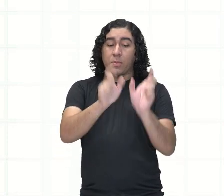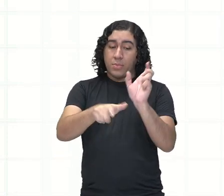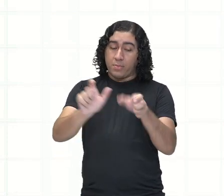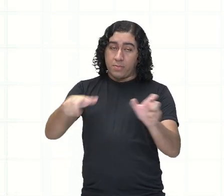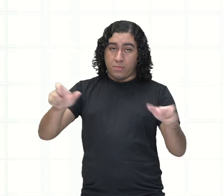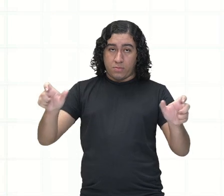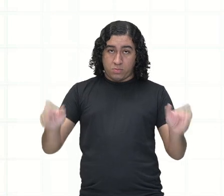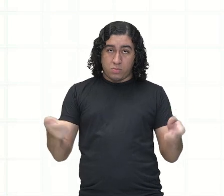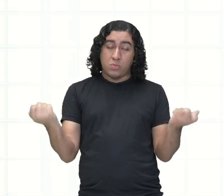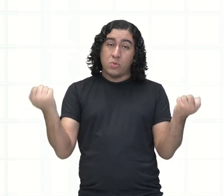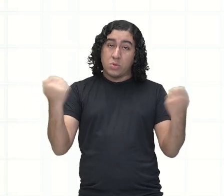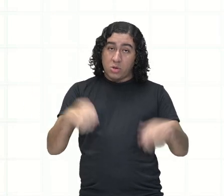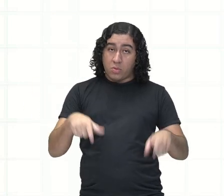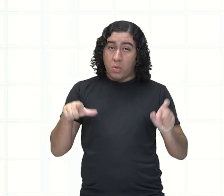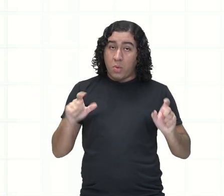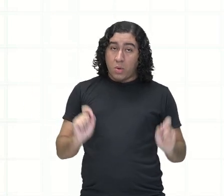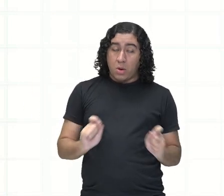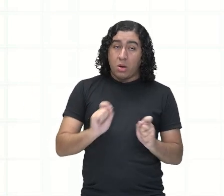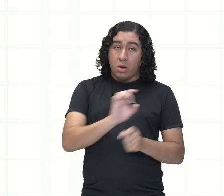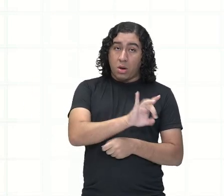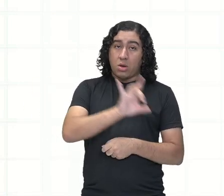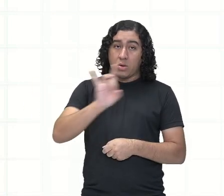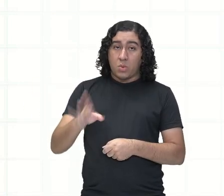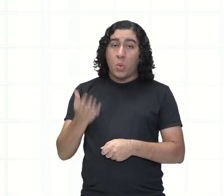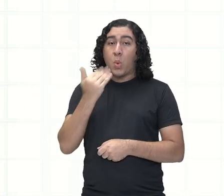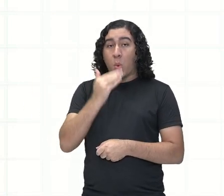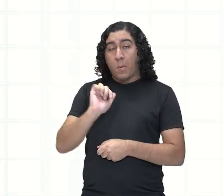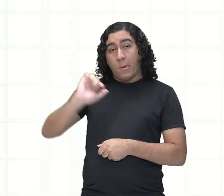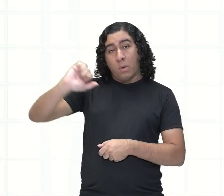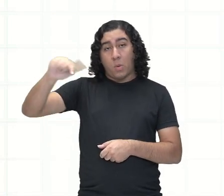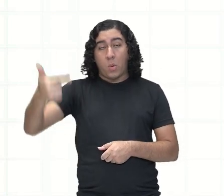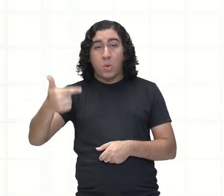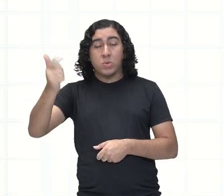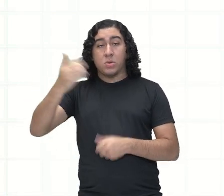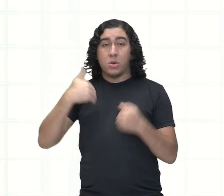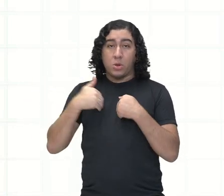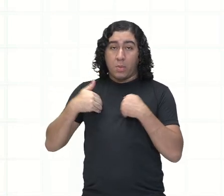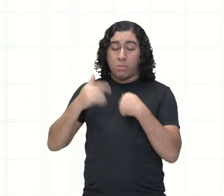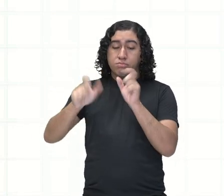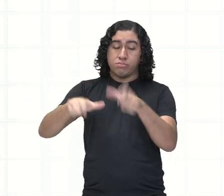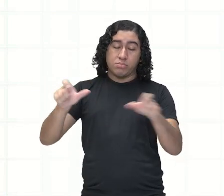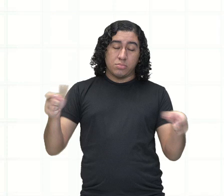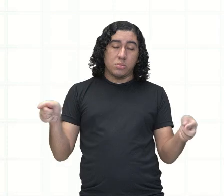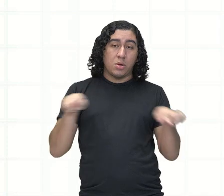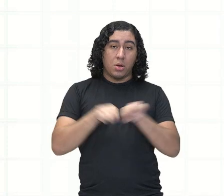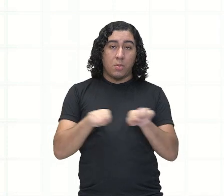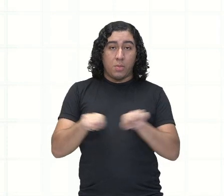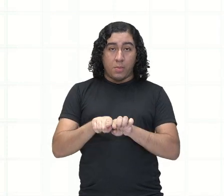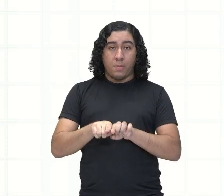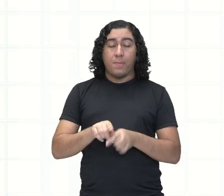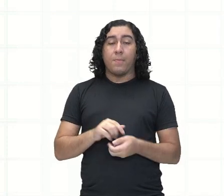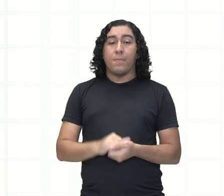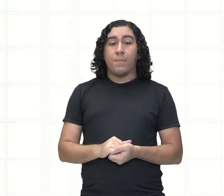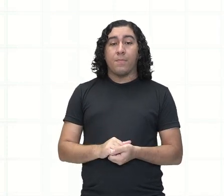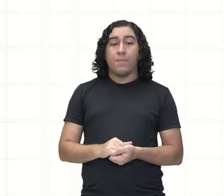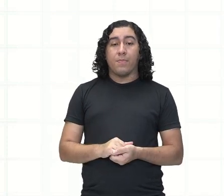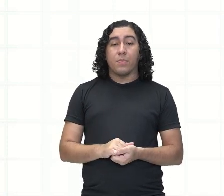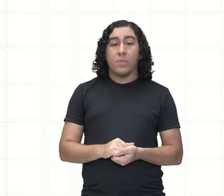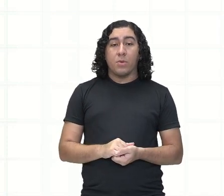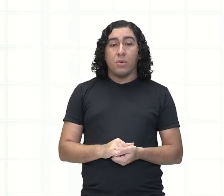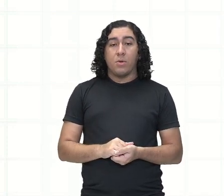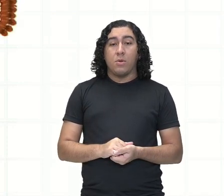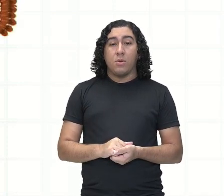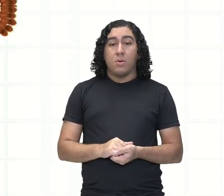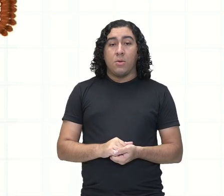vão servir de fonte alimentar para outros organismos. Então, nós temos aí o que é essa transferência